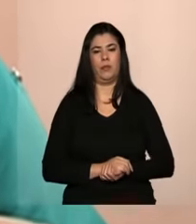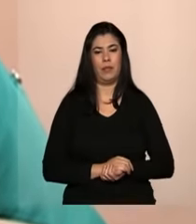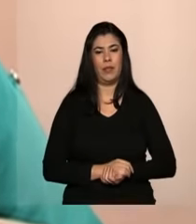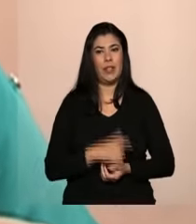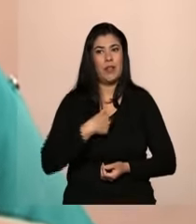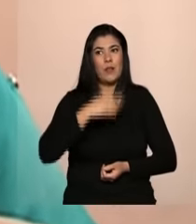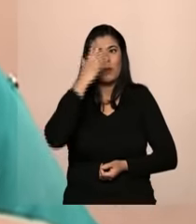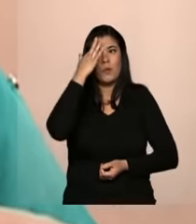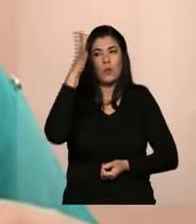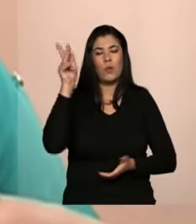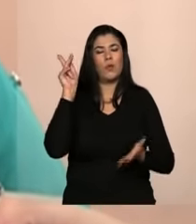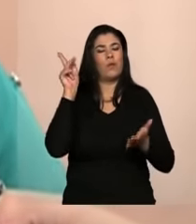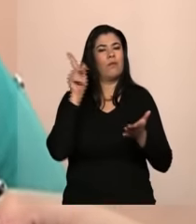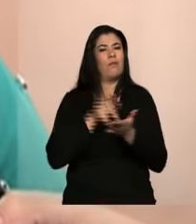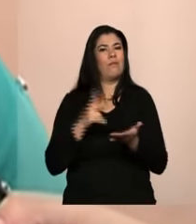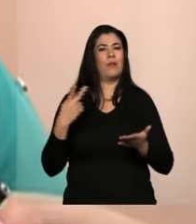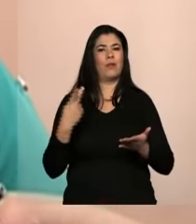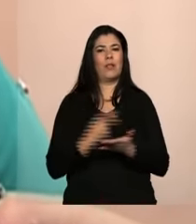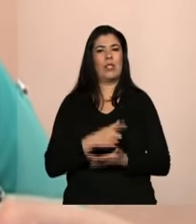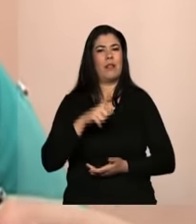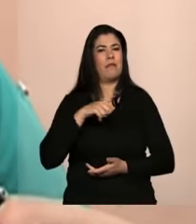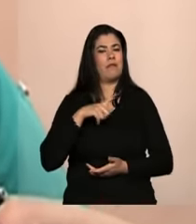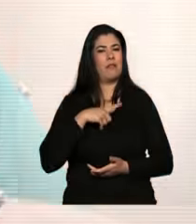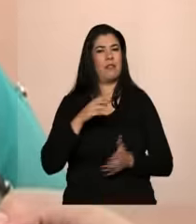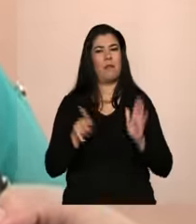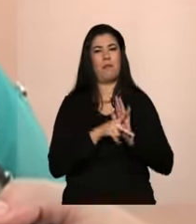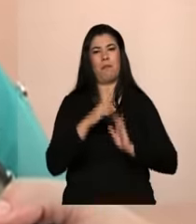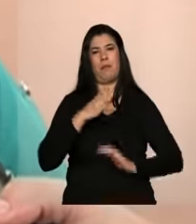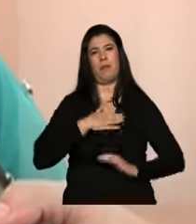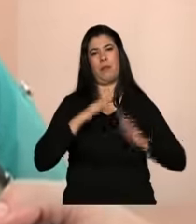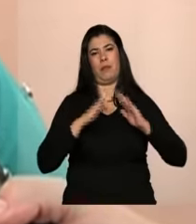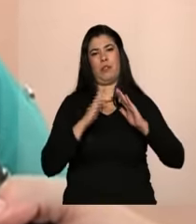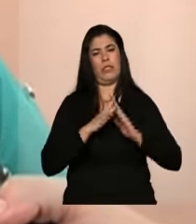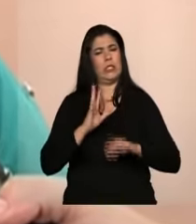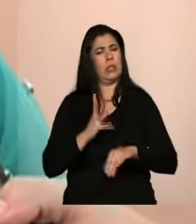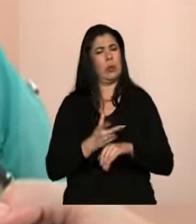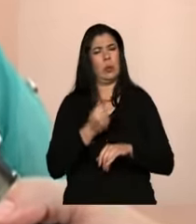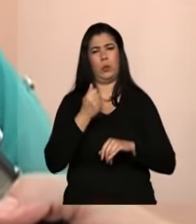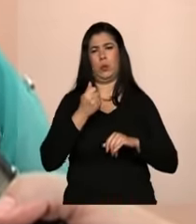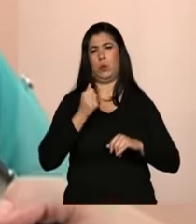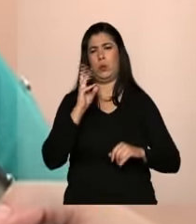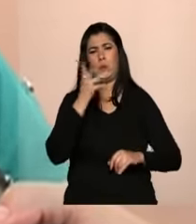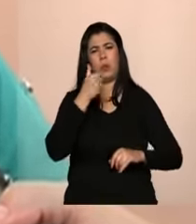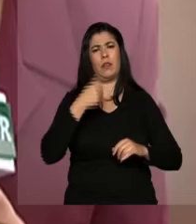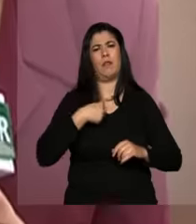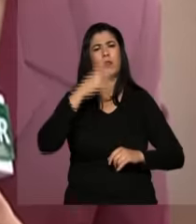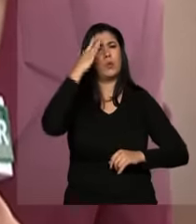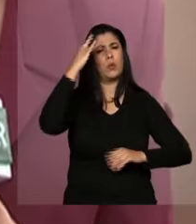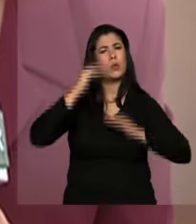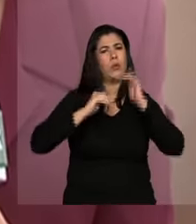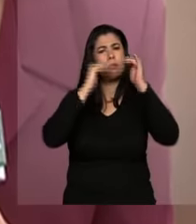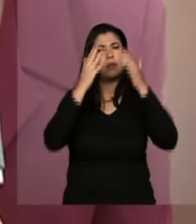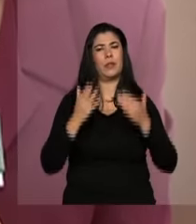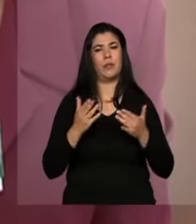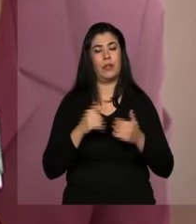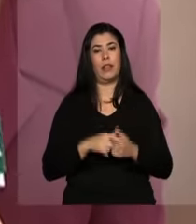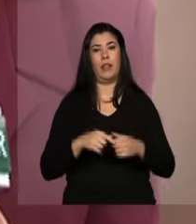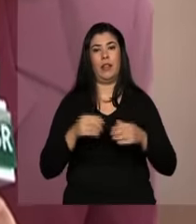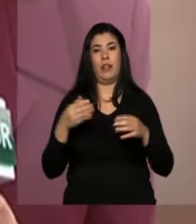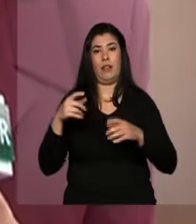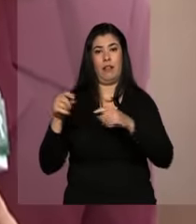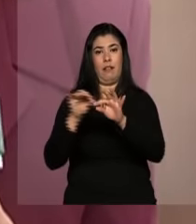estou realizando um sonho meu de ter a minha casa própria. Tudo está maravilhoso, foi além do meu sonho. Os conjuntos contam